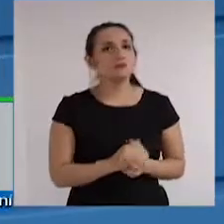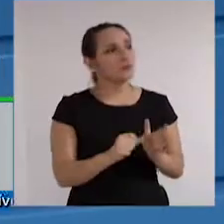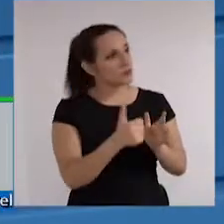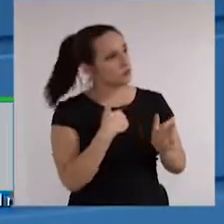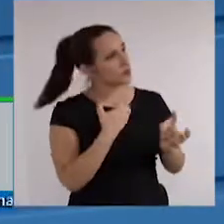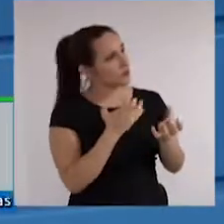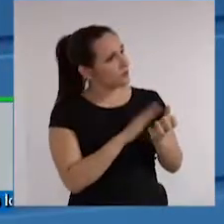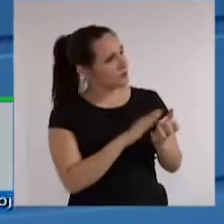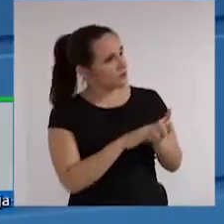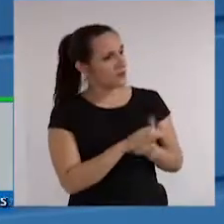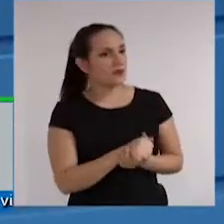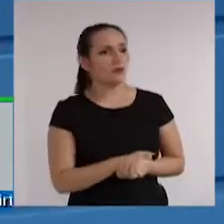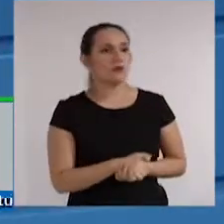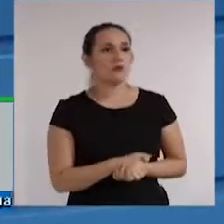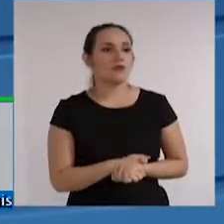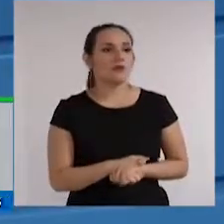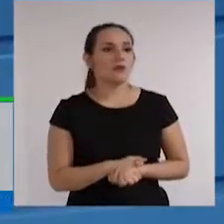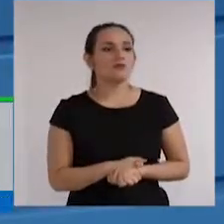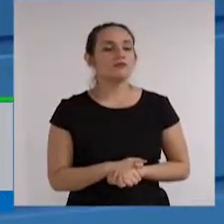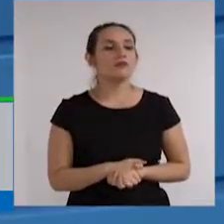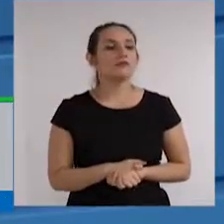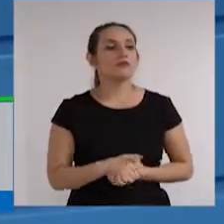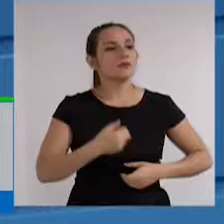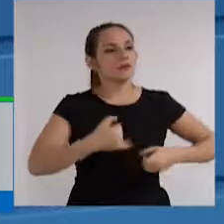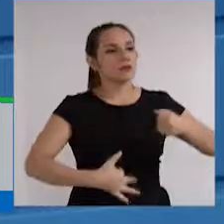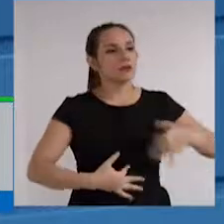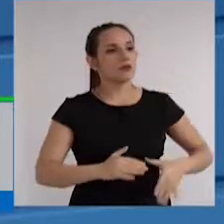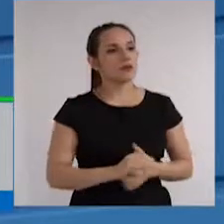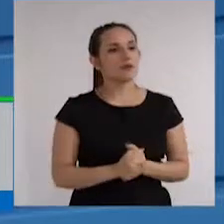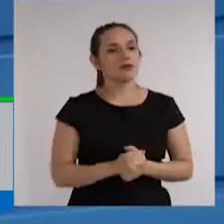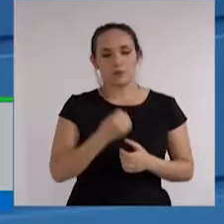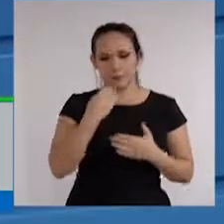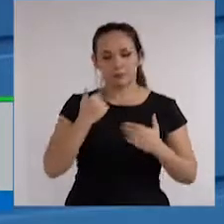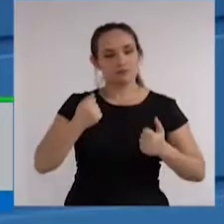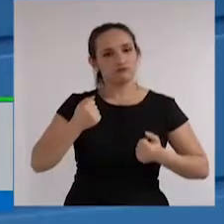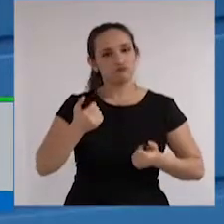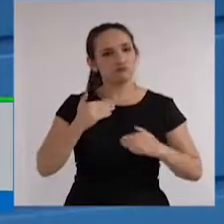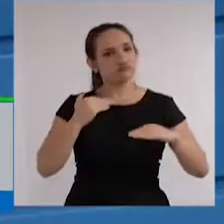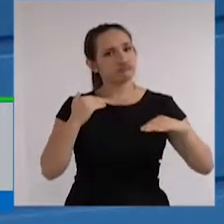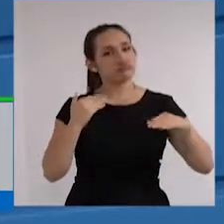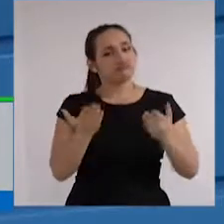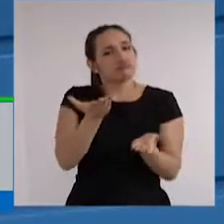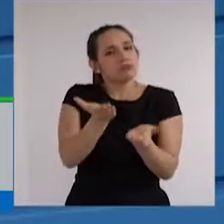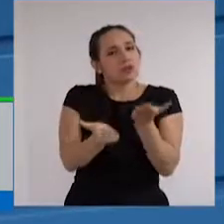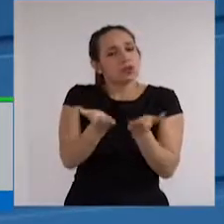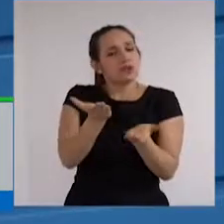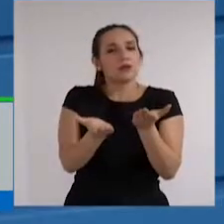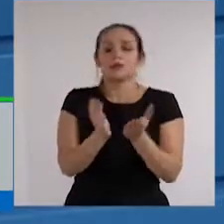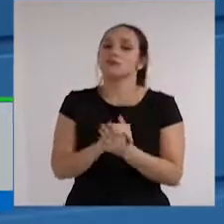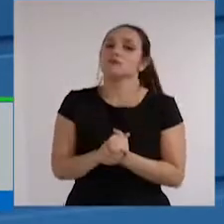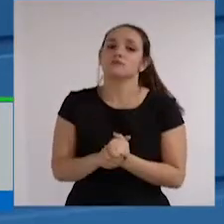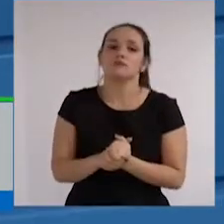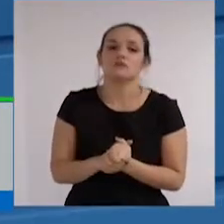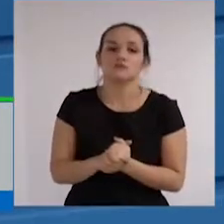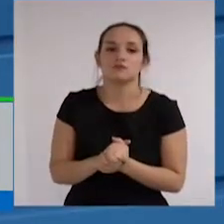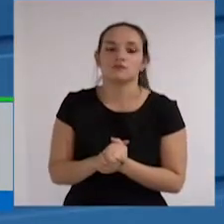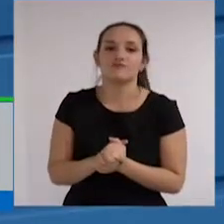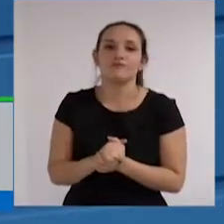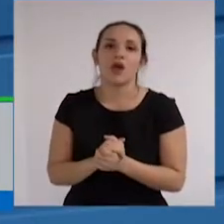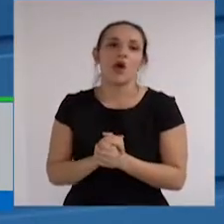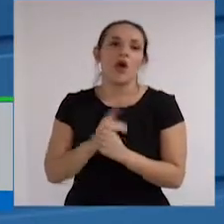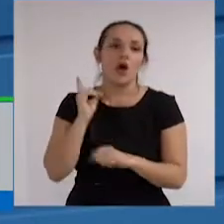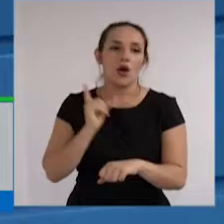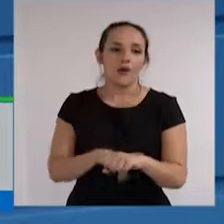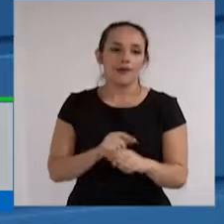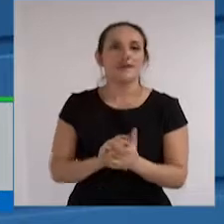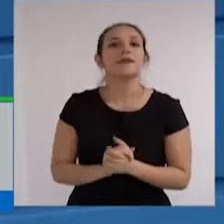parabenizar Vossa Excelência pelo discurso equilibrado e quando se perde vida